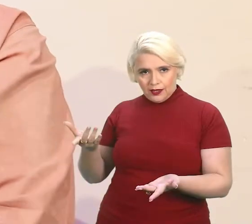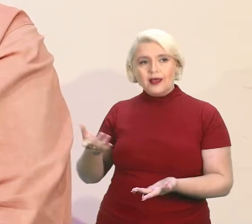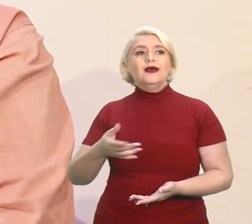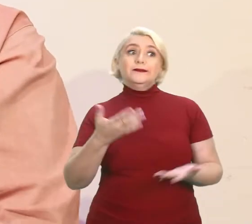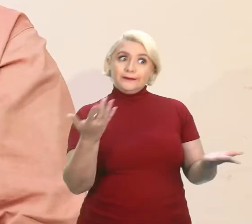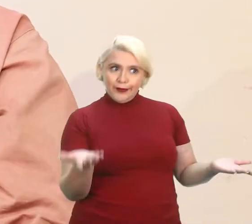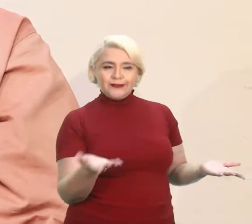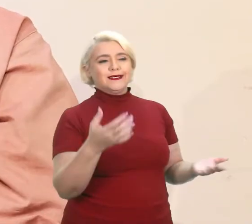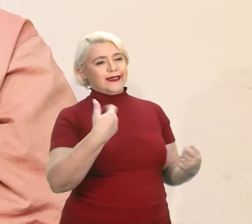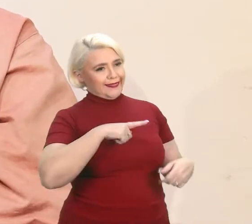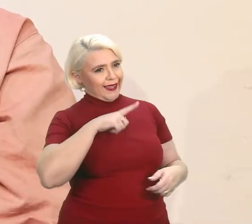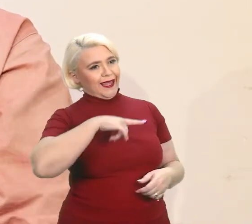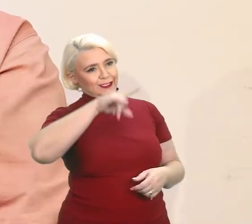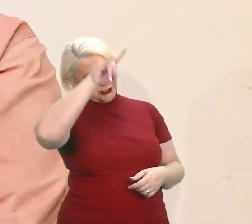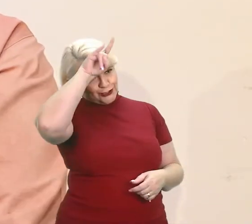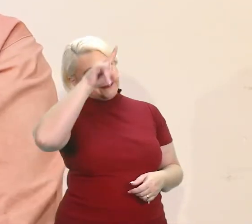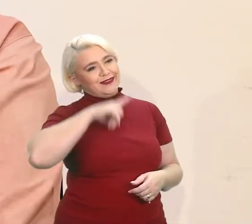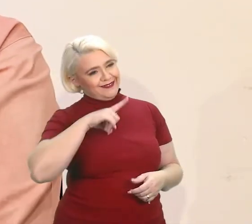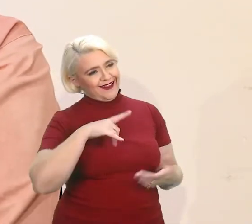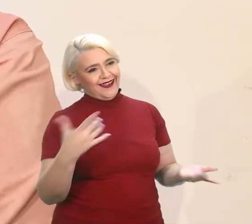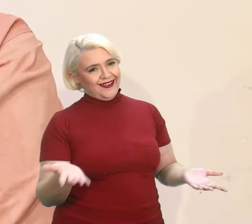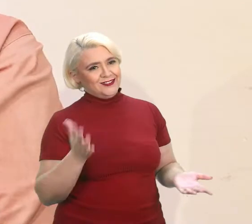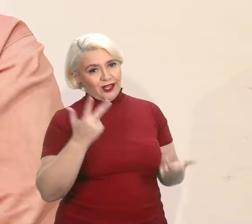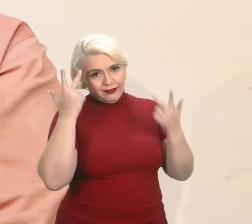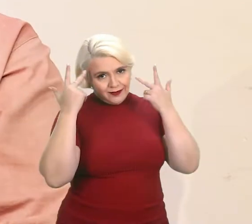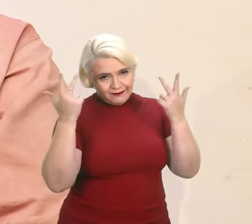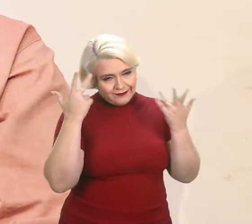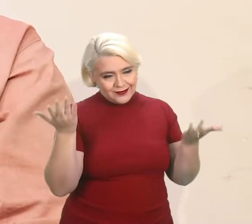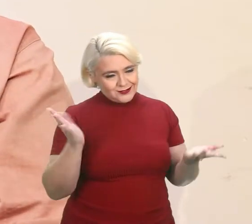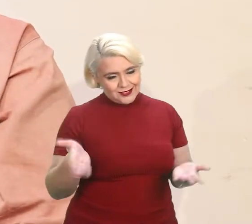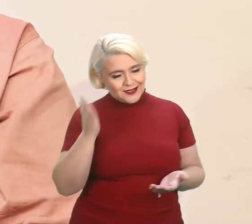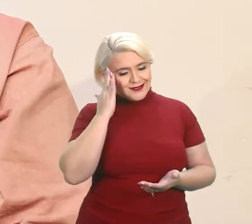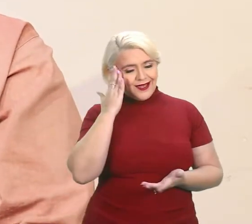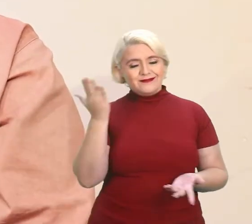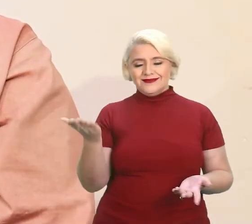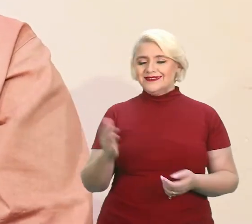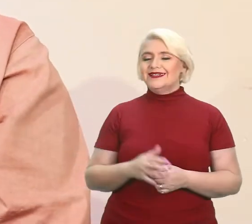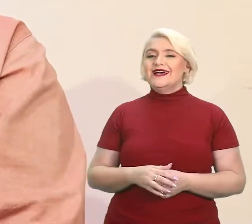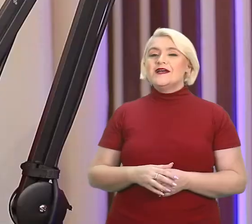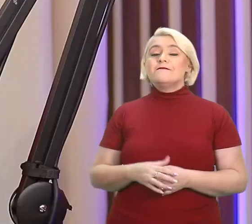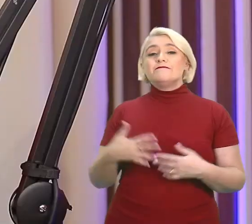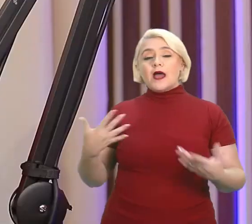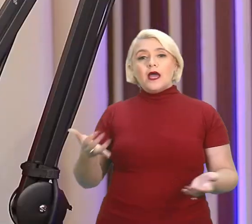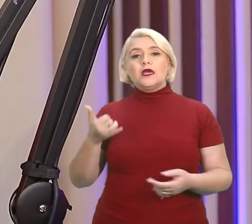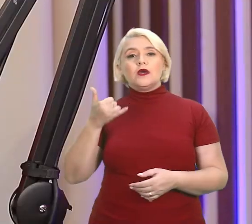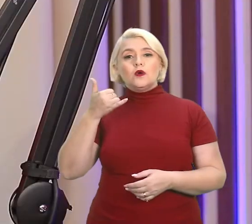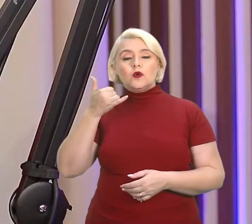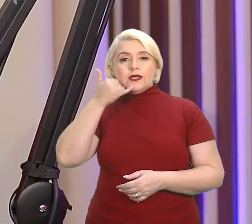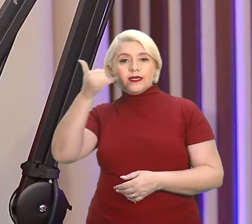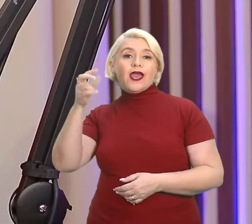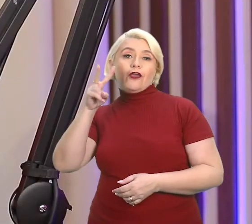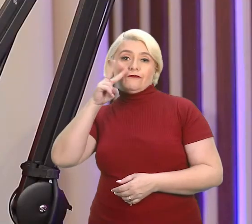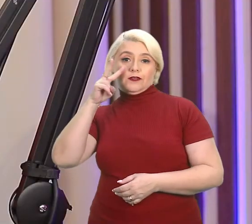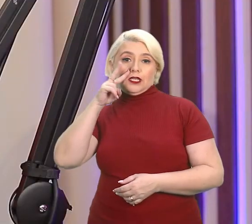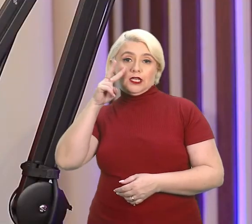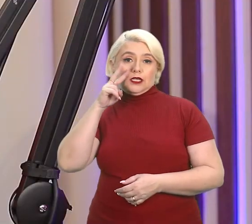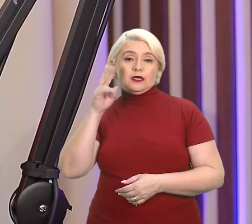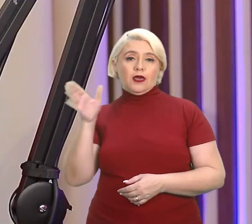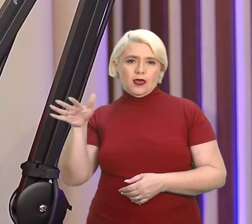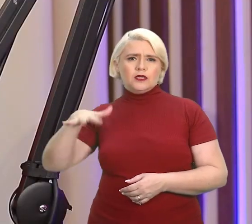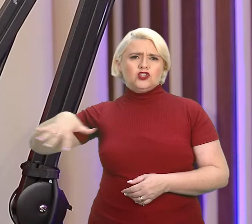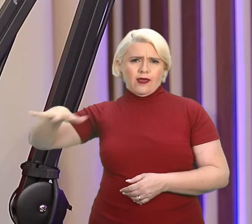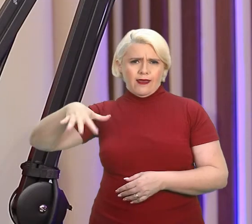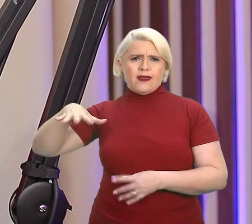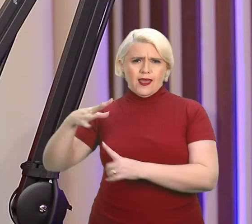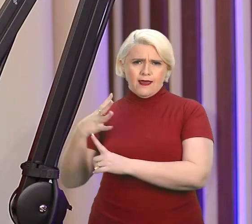Tem, esse sinal já é tranquilo. Isso aí já é tranquilo, né? E aí eu liguei pro Vini, que era uma pessoa que